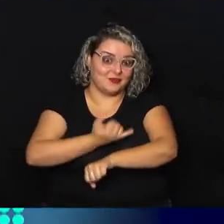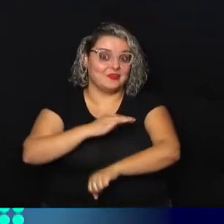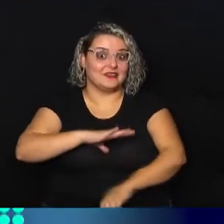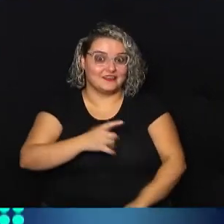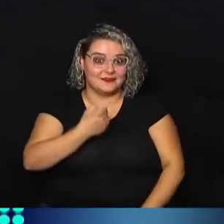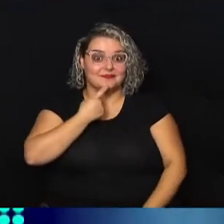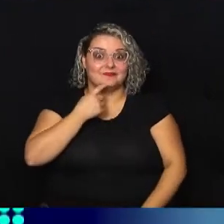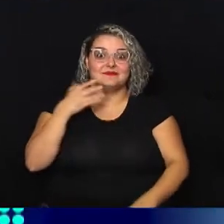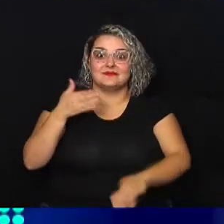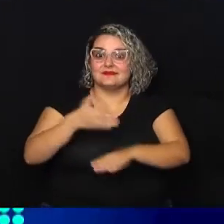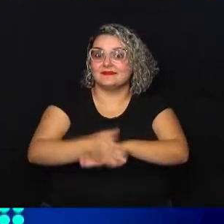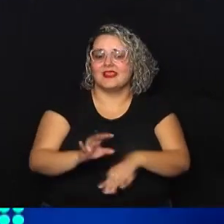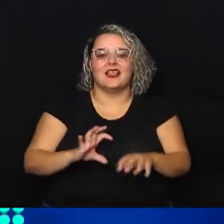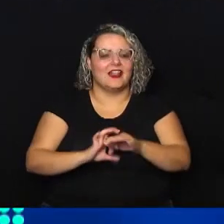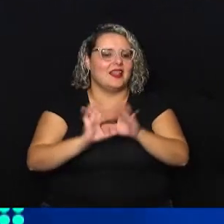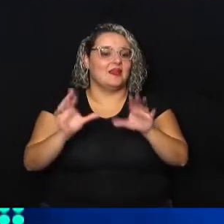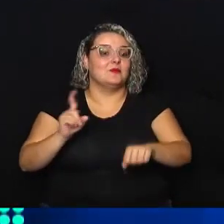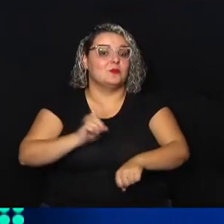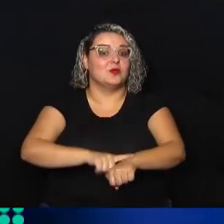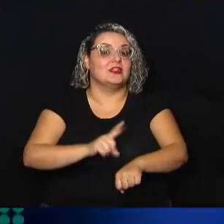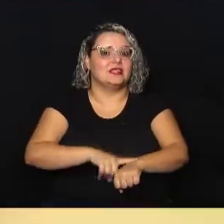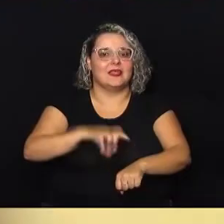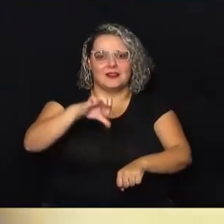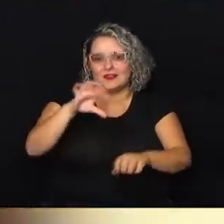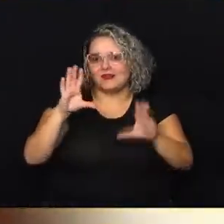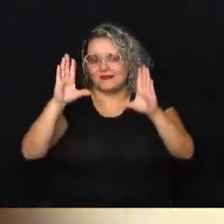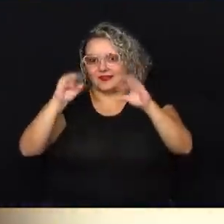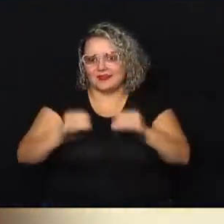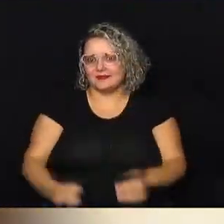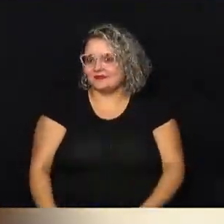acesso estará liberado a partir das 9 da noite.